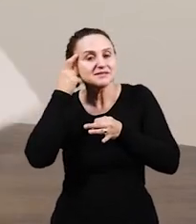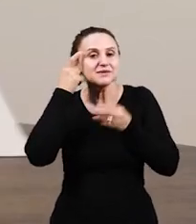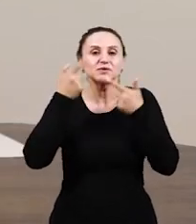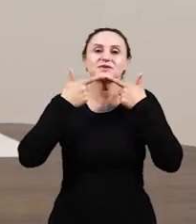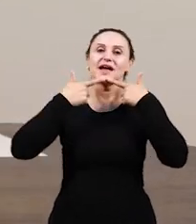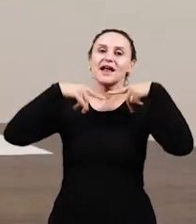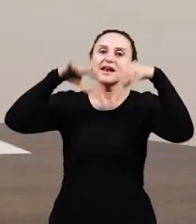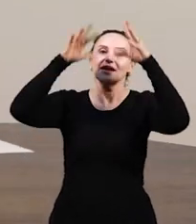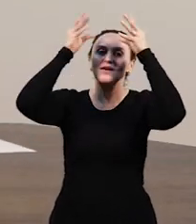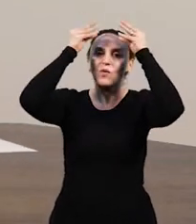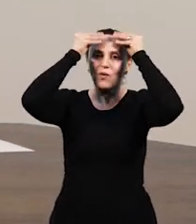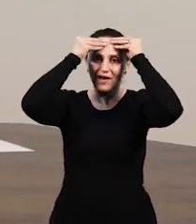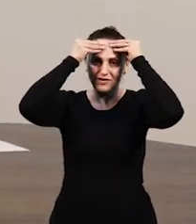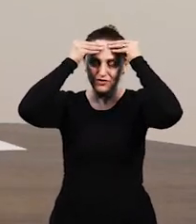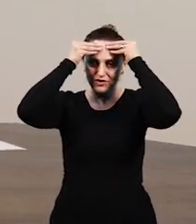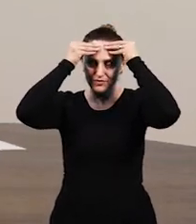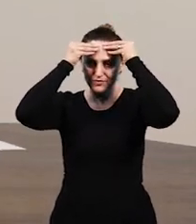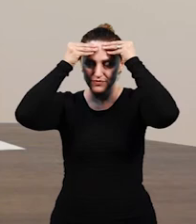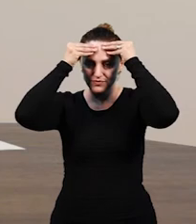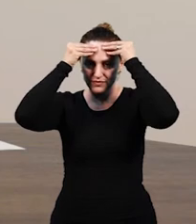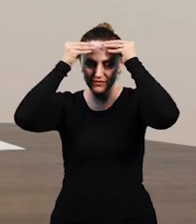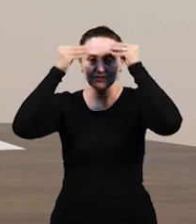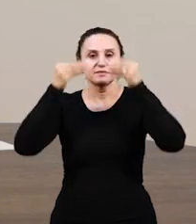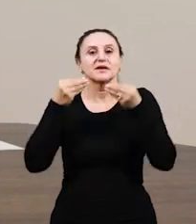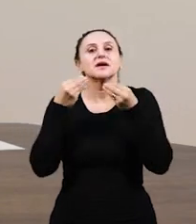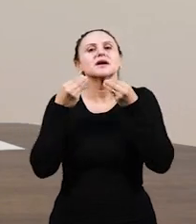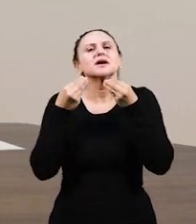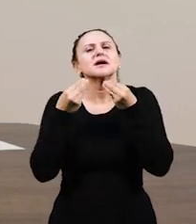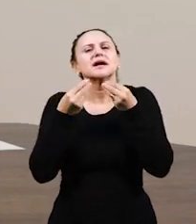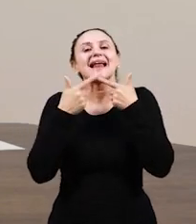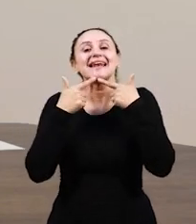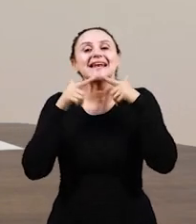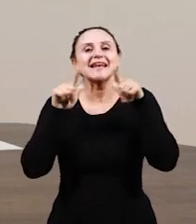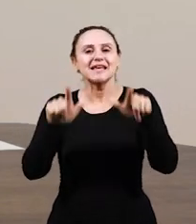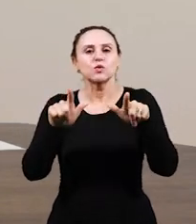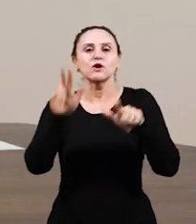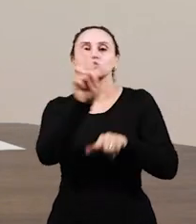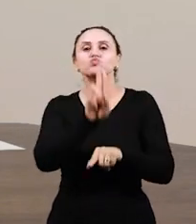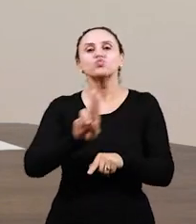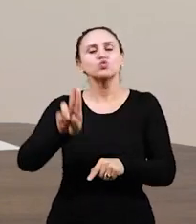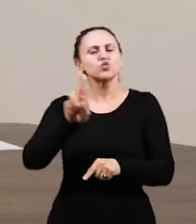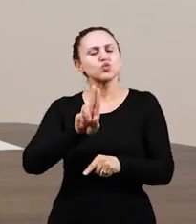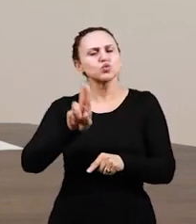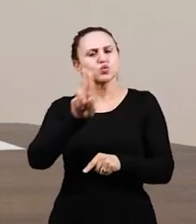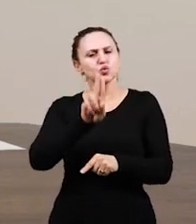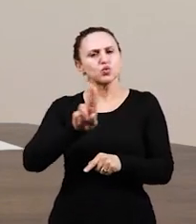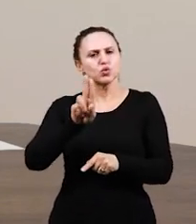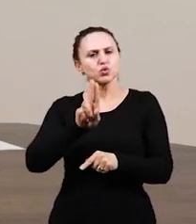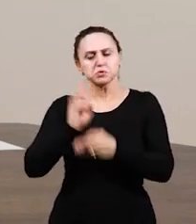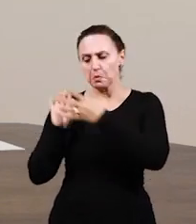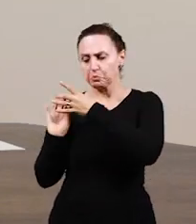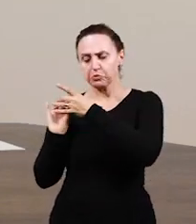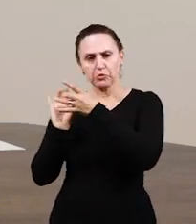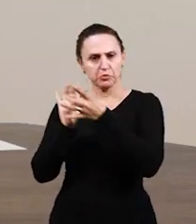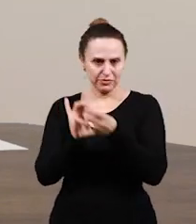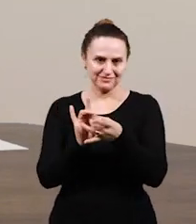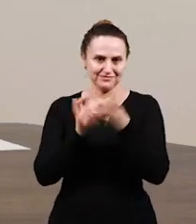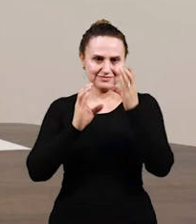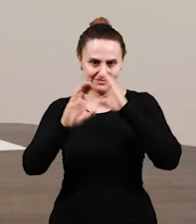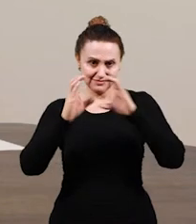na linguagem como como na língua em uso nem situações reais de